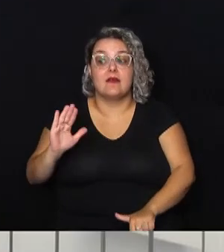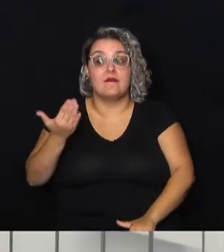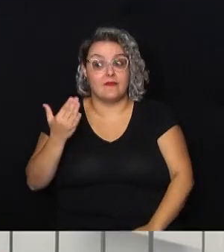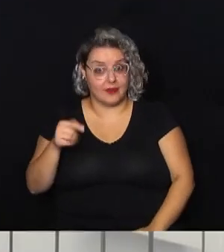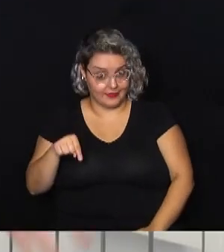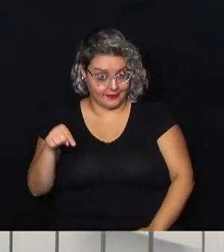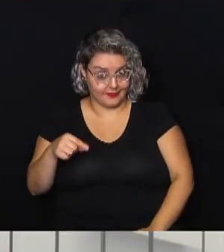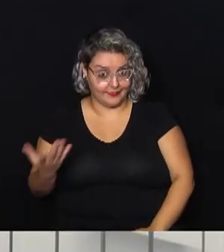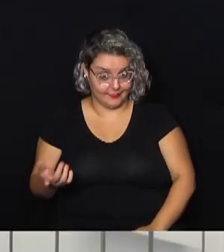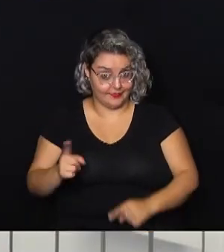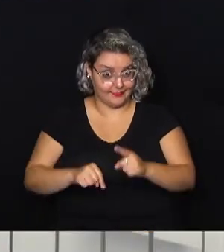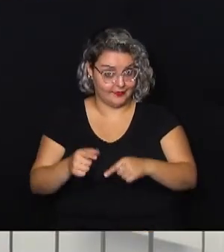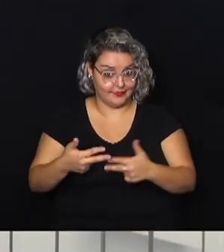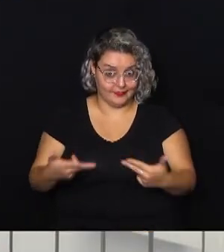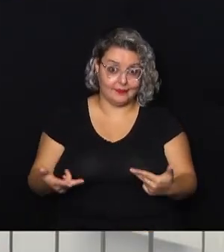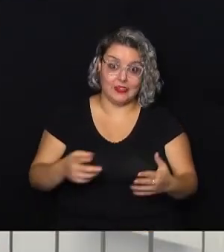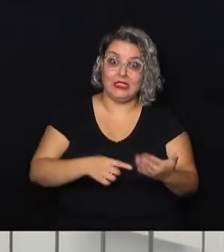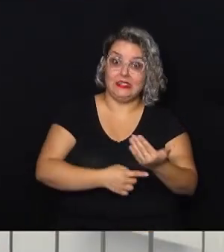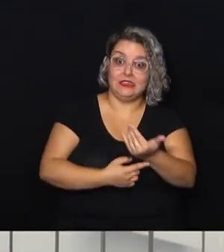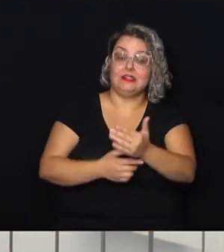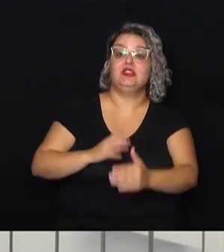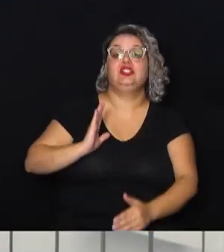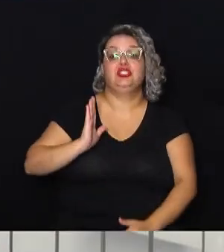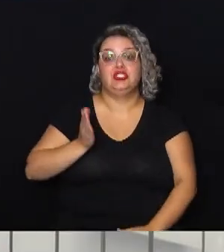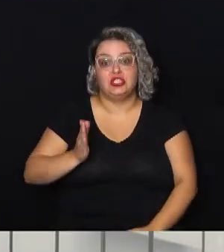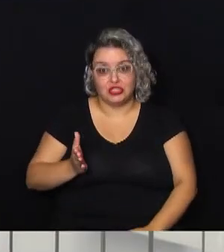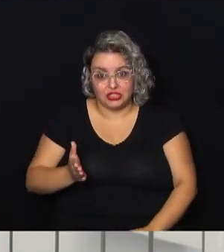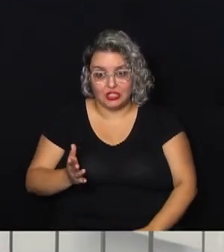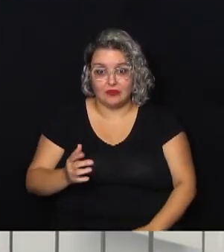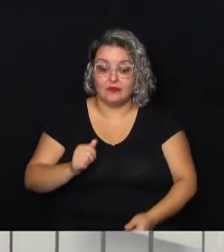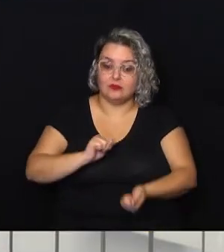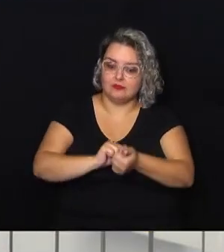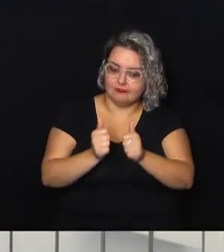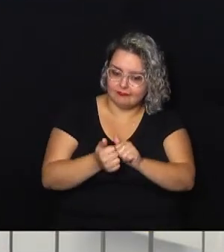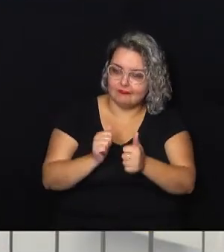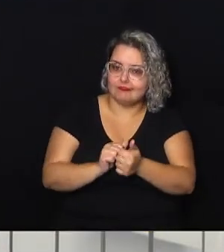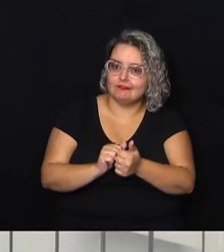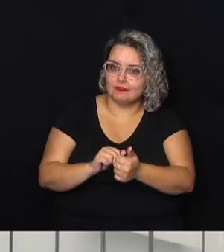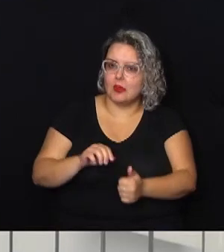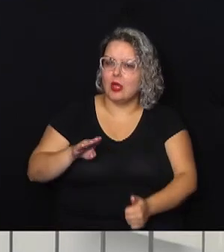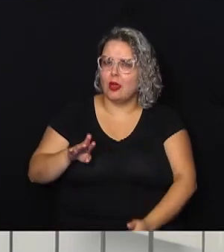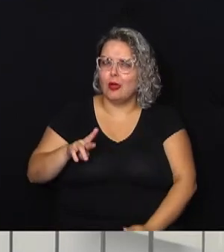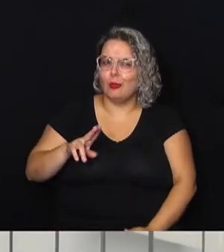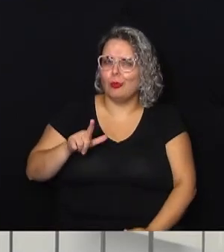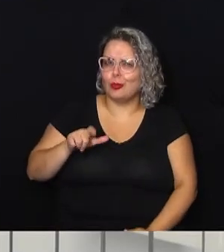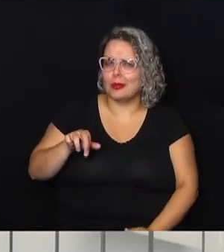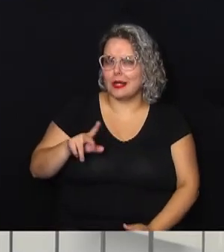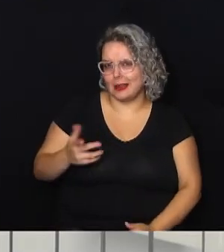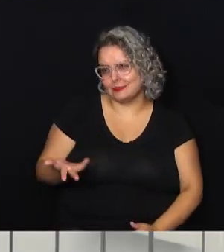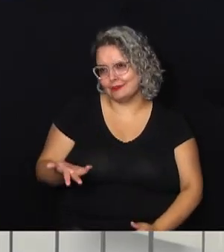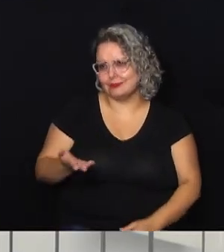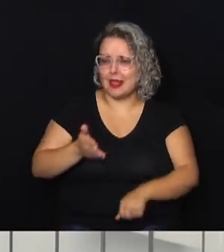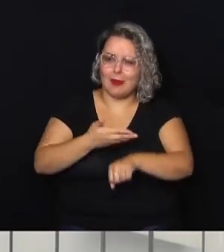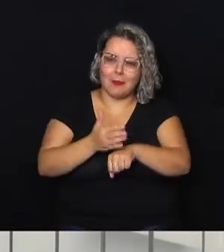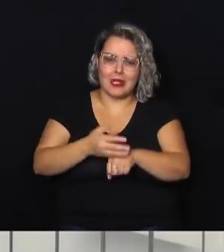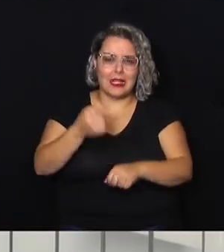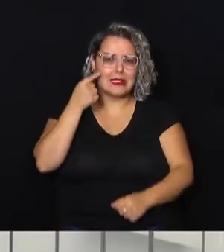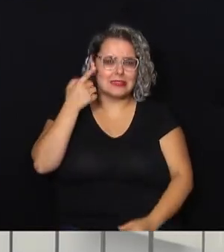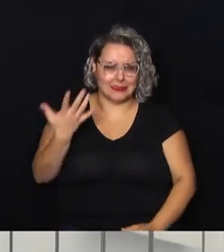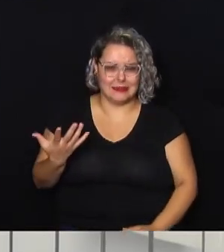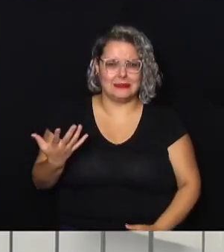tratando de tecnologia, daqui a pouco vão arrumar algum jeito de burlar. Na prática, esse pensamento ele